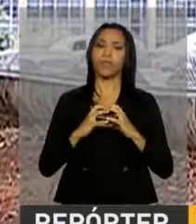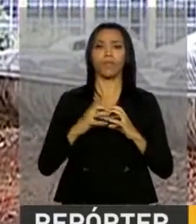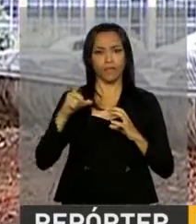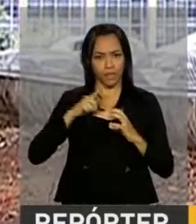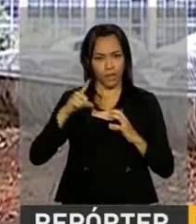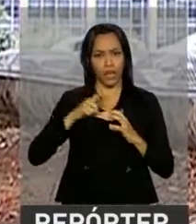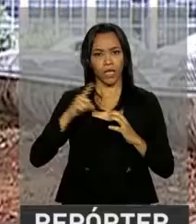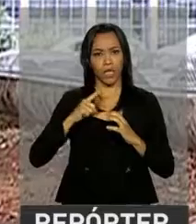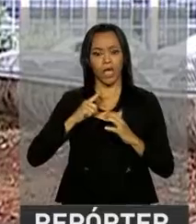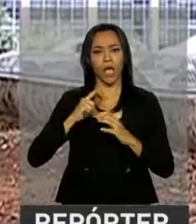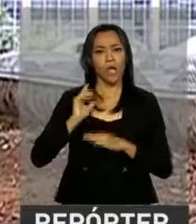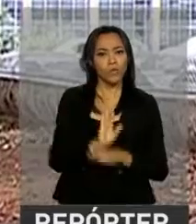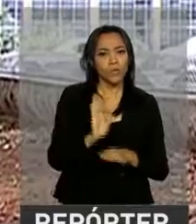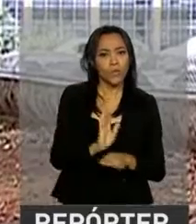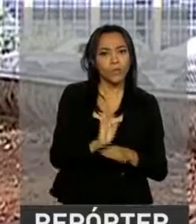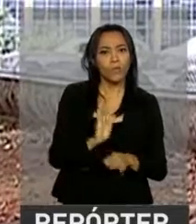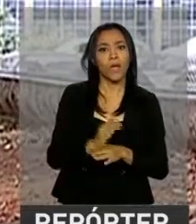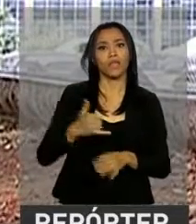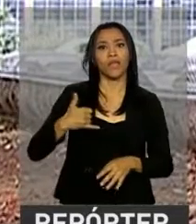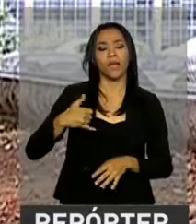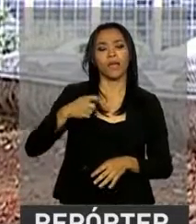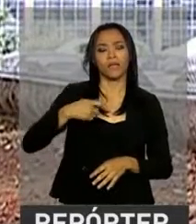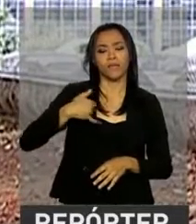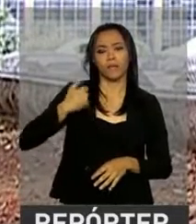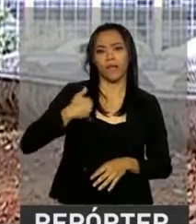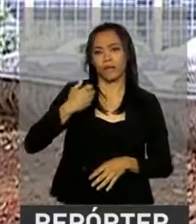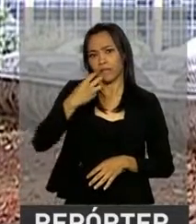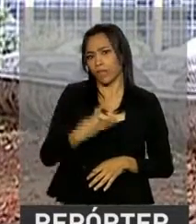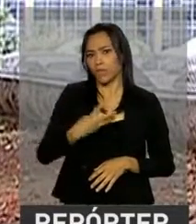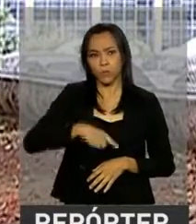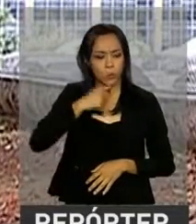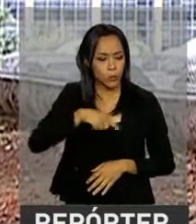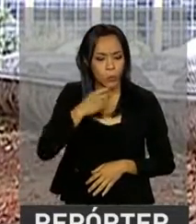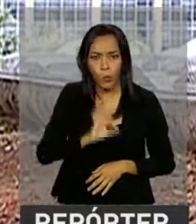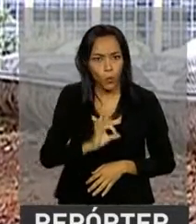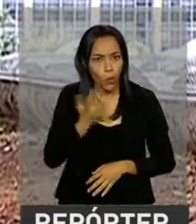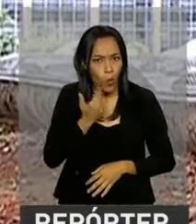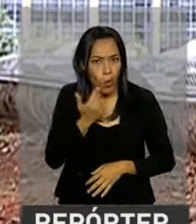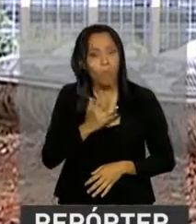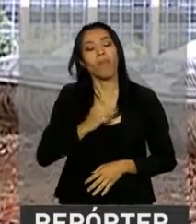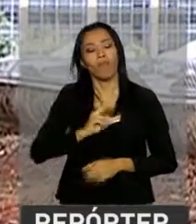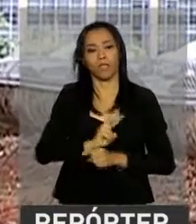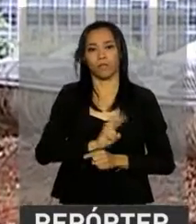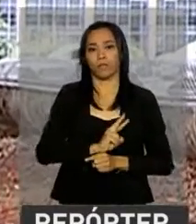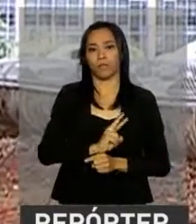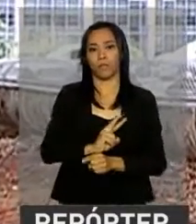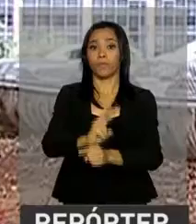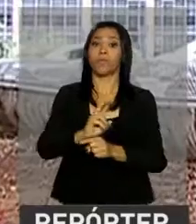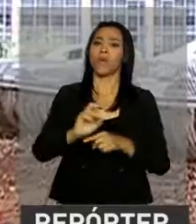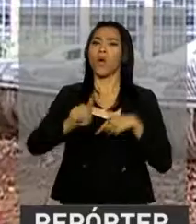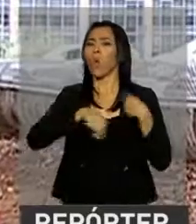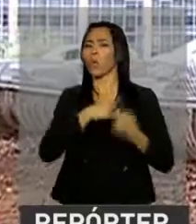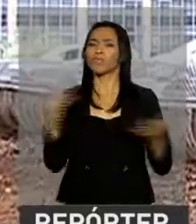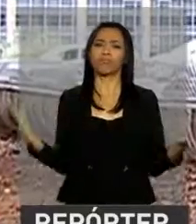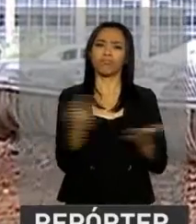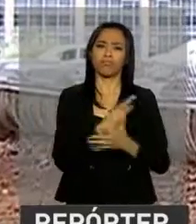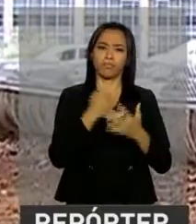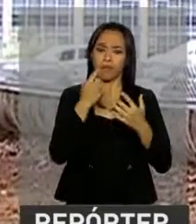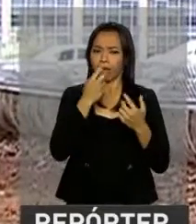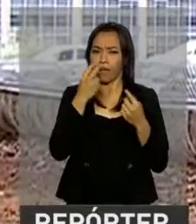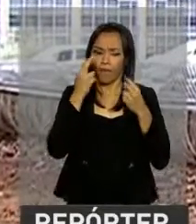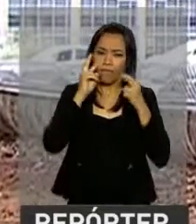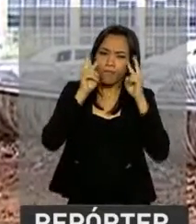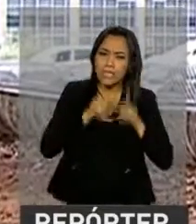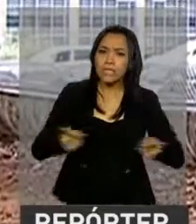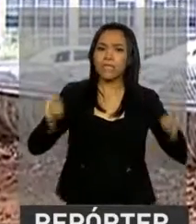3 anos de idade mesmo sem apresentar qualquer sintoma nascimento vão ser avaliados outras mais informações na visão na